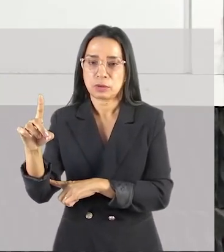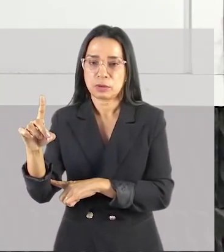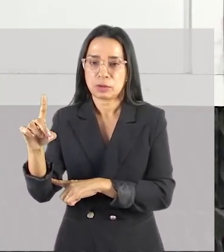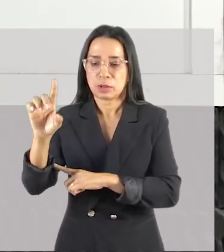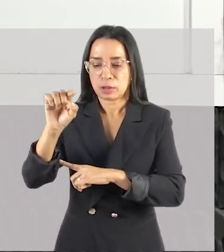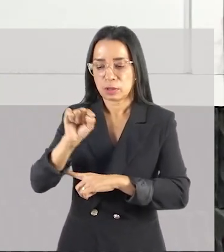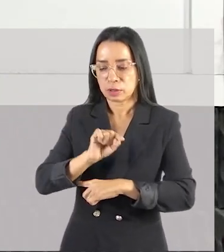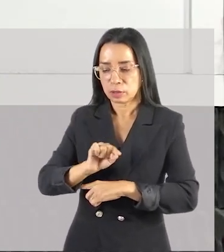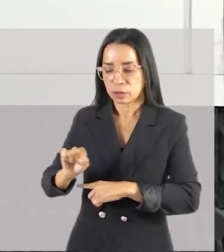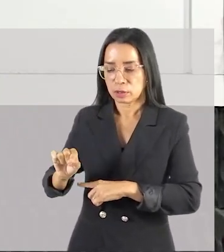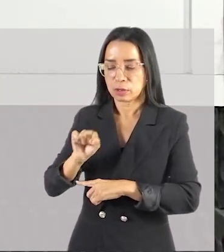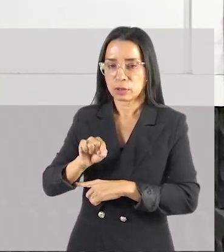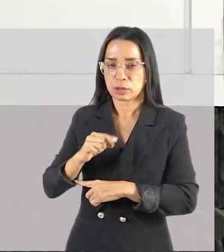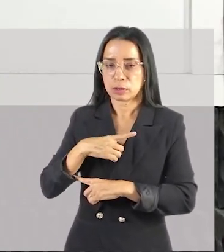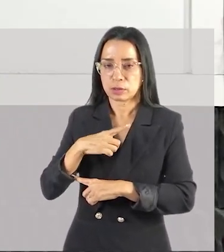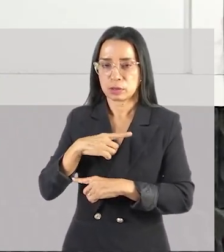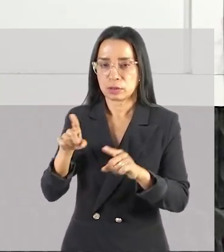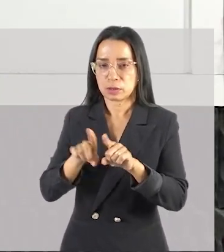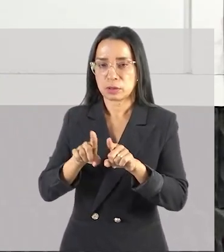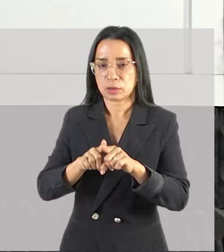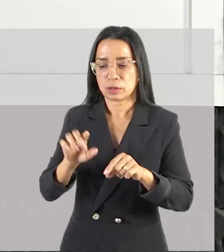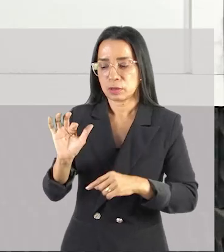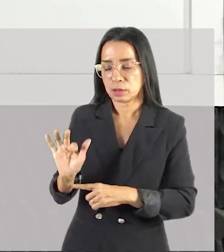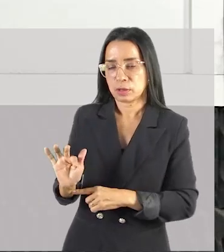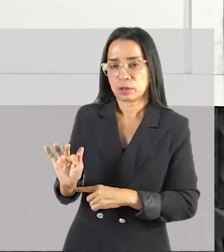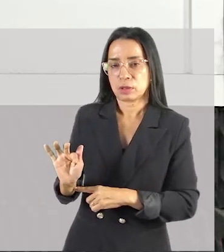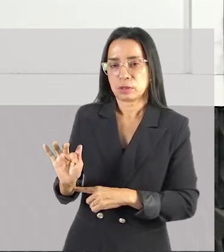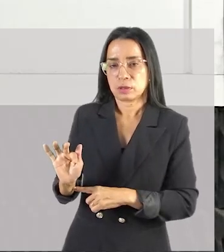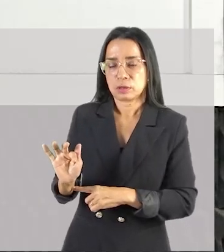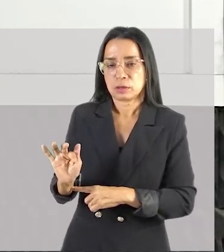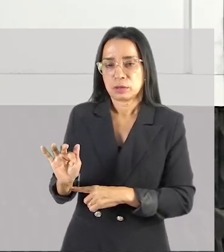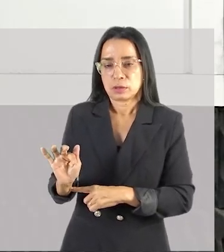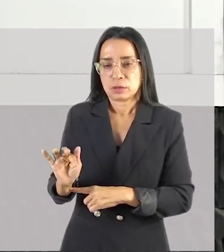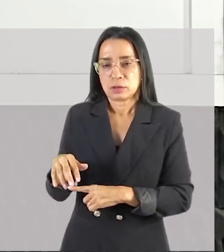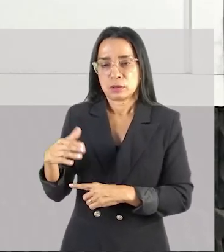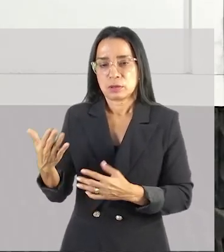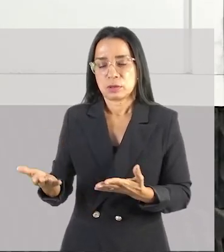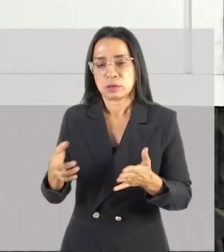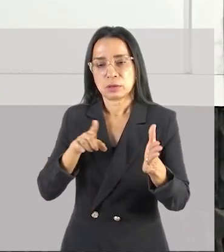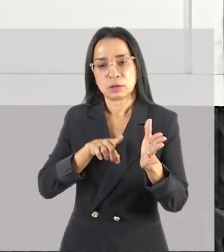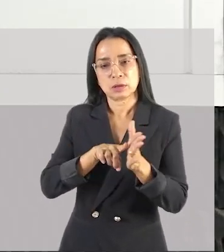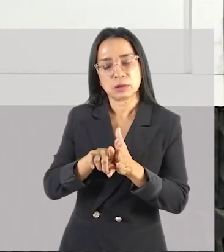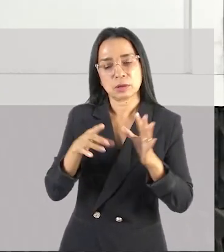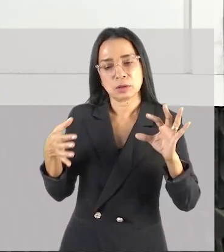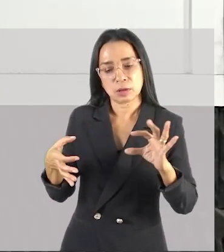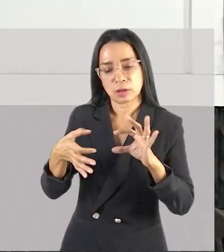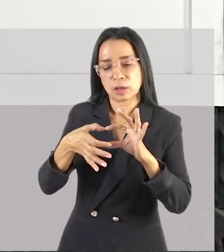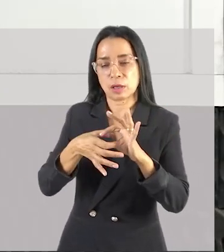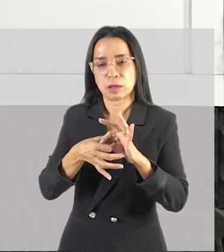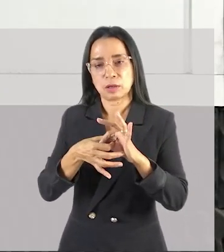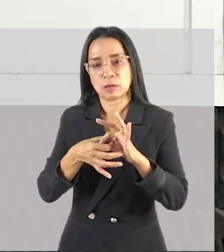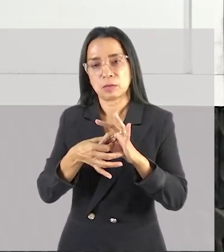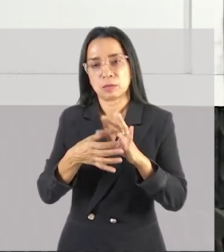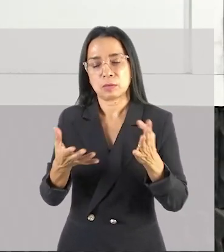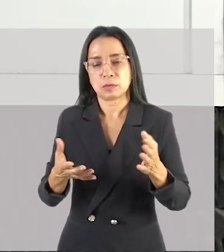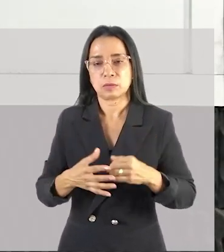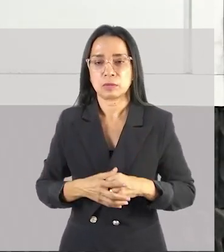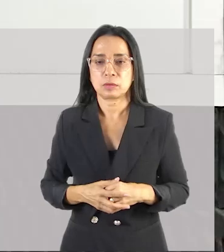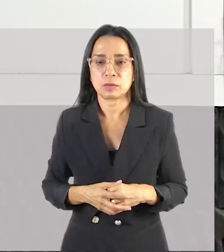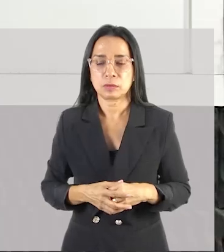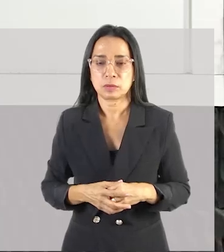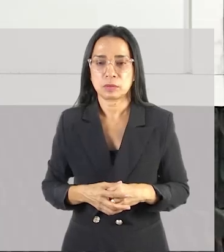certo? E aqui você tem também um ponto F. E aí a questão, ele ligou esses pontos aqui, ó.